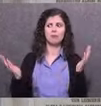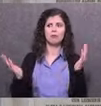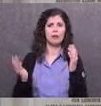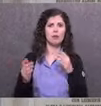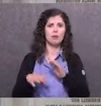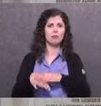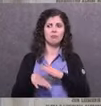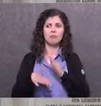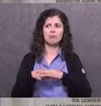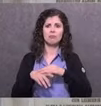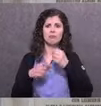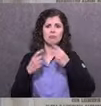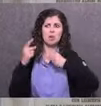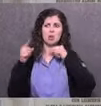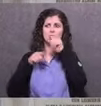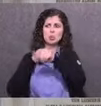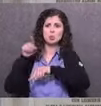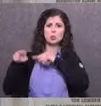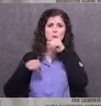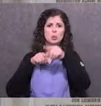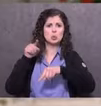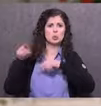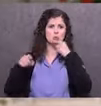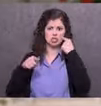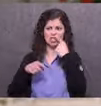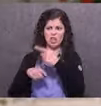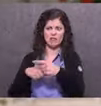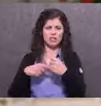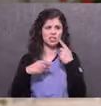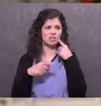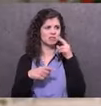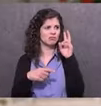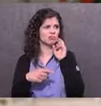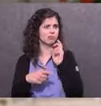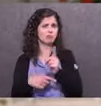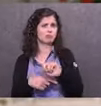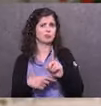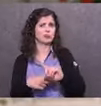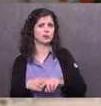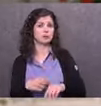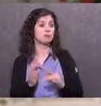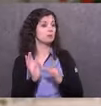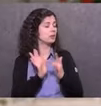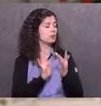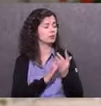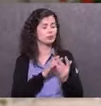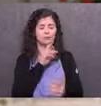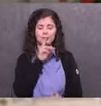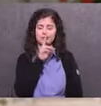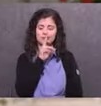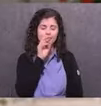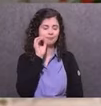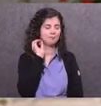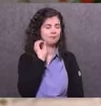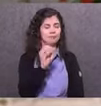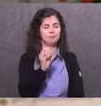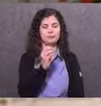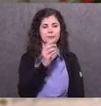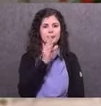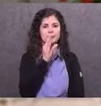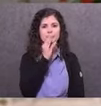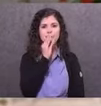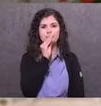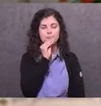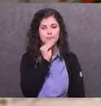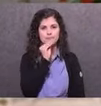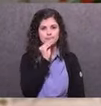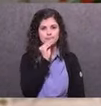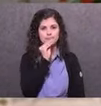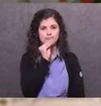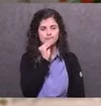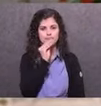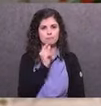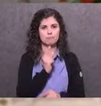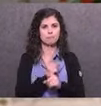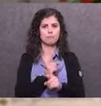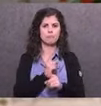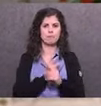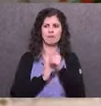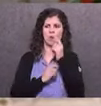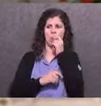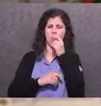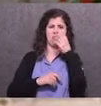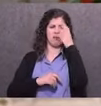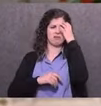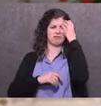acusações levantam contra ti? Mas Jesus não respondeu coisa alguma, a ponto de o governador ficar